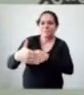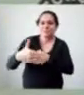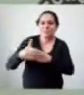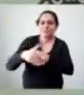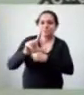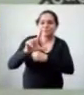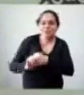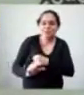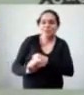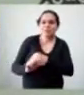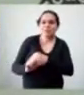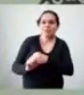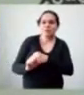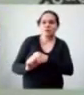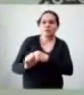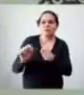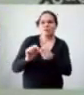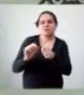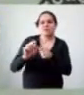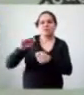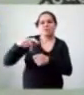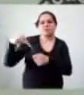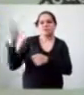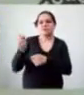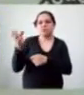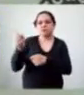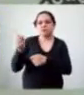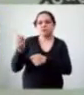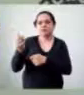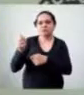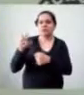o exercício da aposentadoria, seja ela